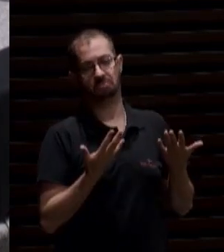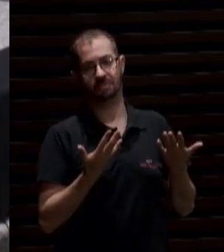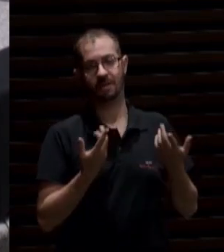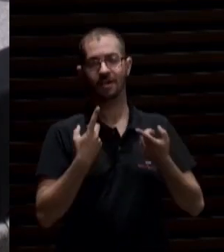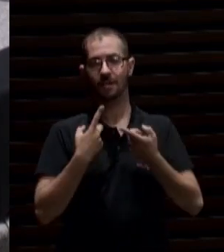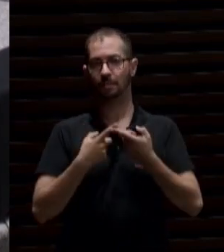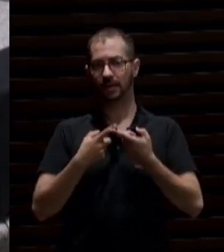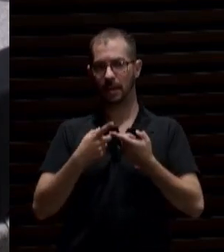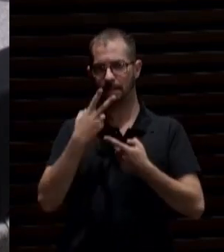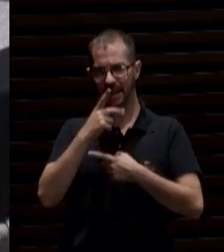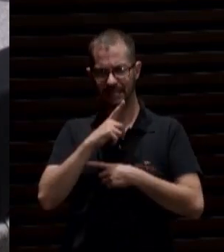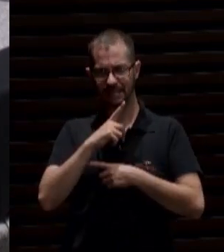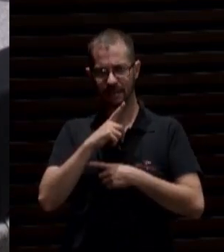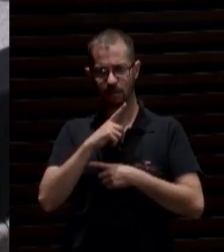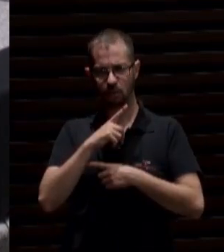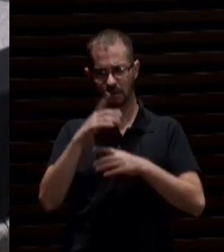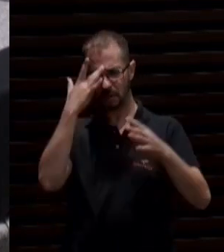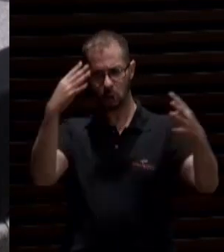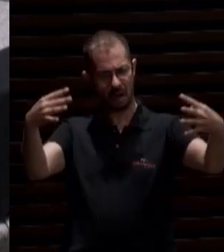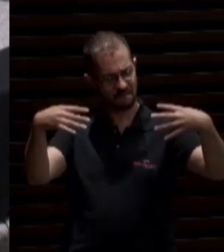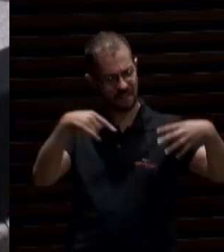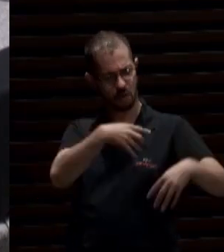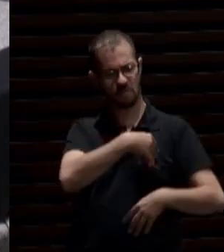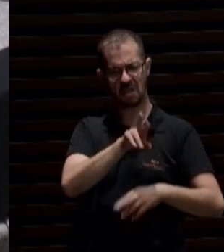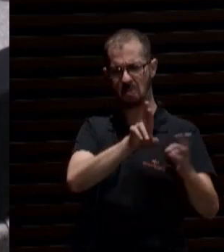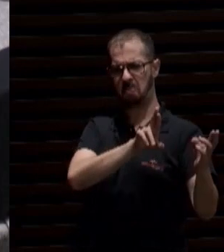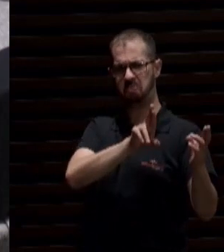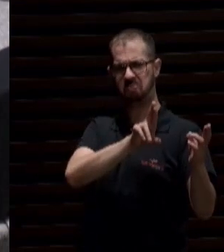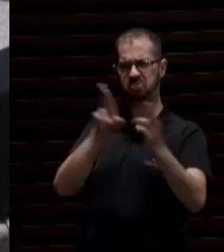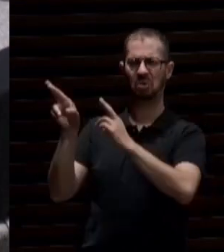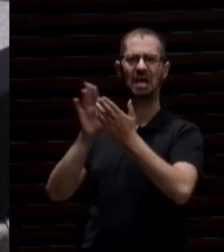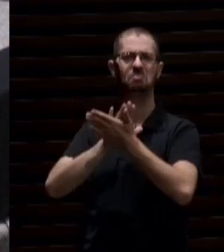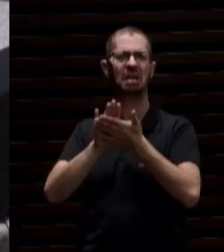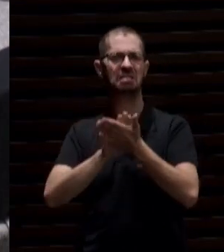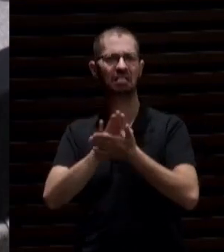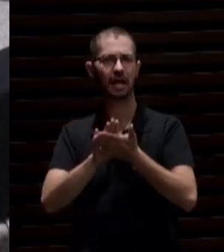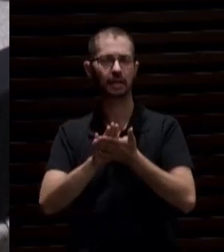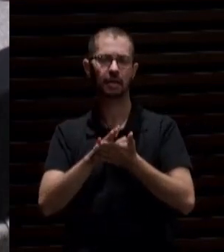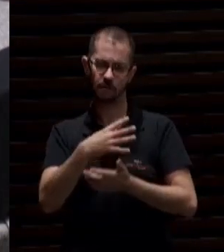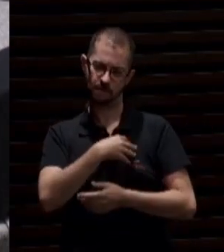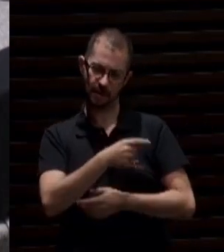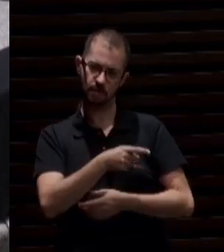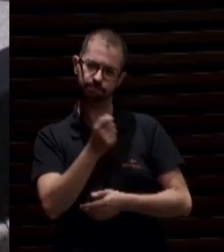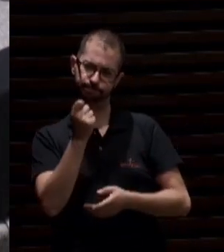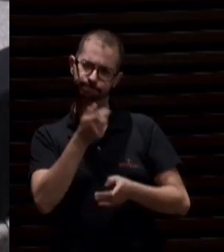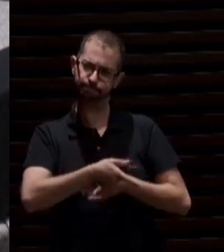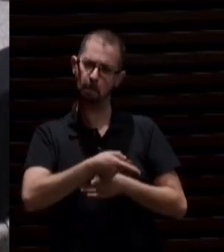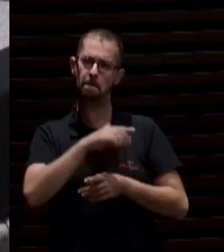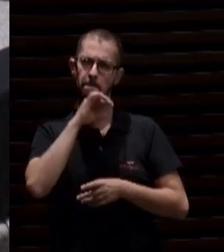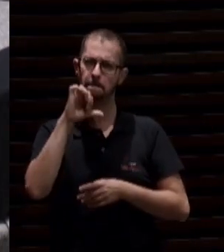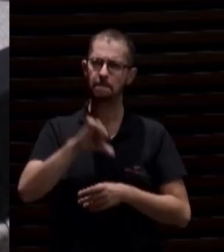Será que quando o desrespeito ele acaba sendo público, o filho vai sofrer piores consequências? Será que ele vai ir mais para o mau caminho?